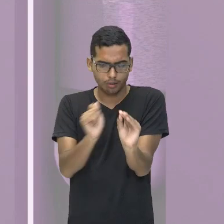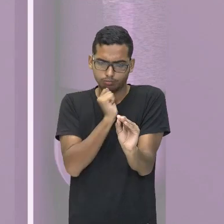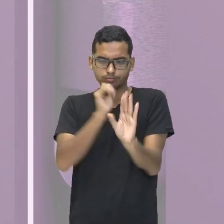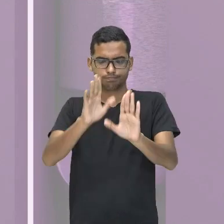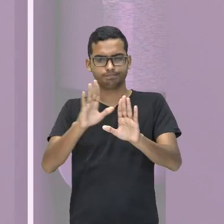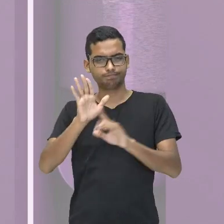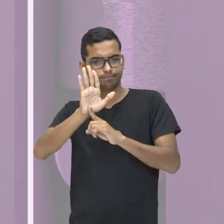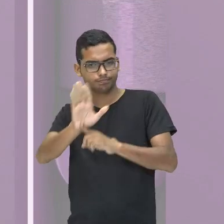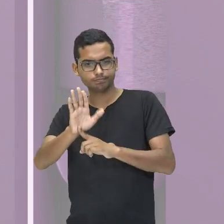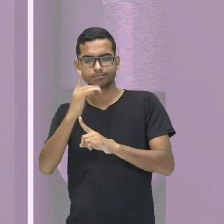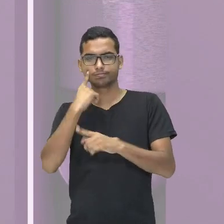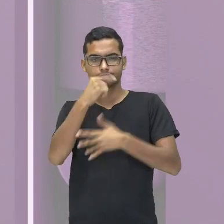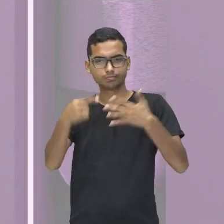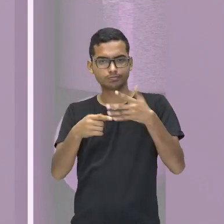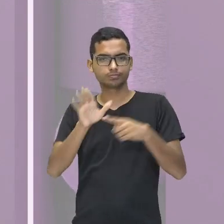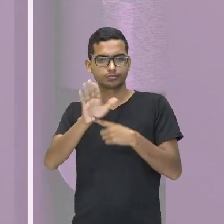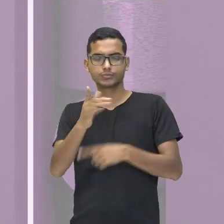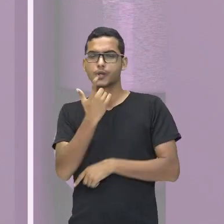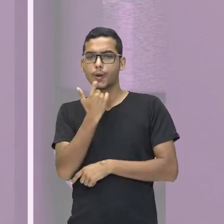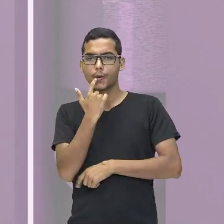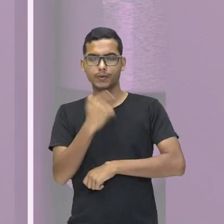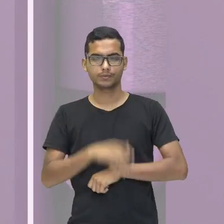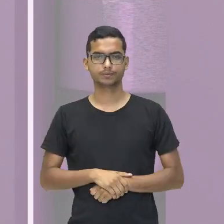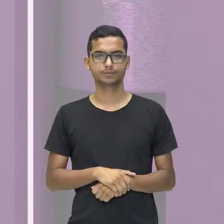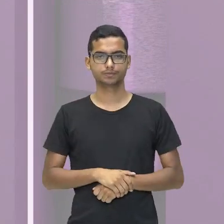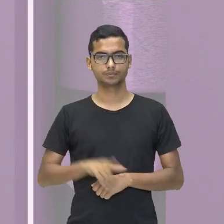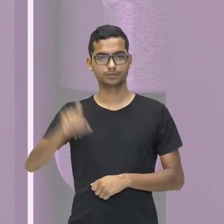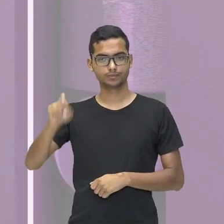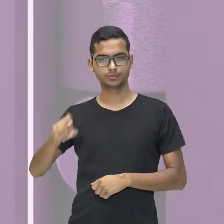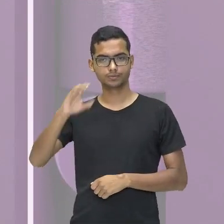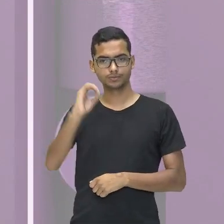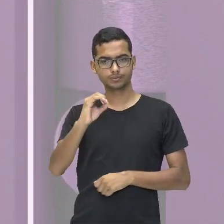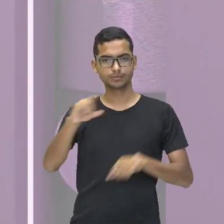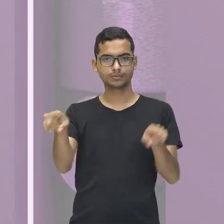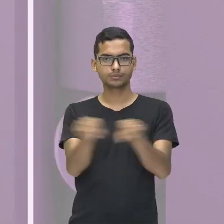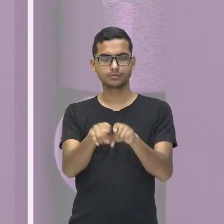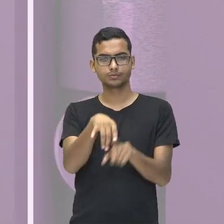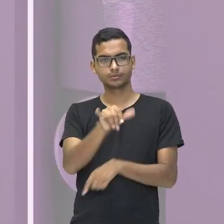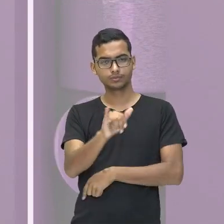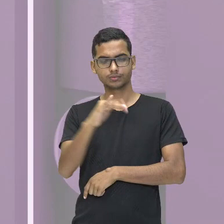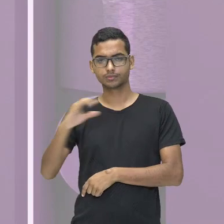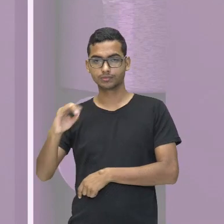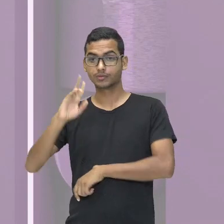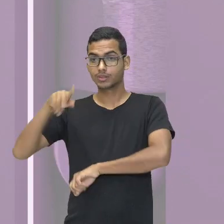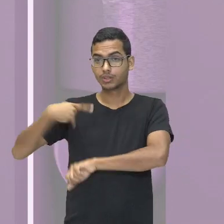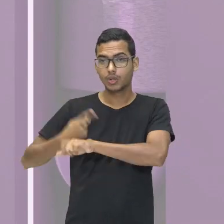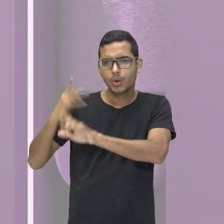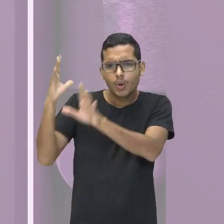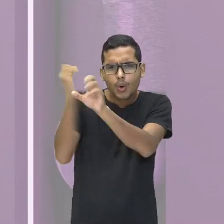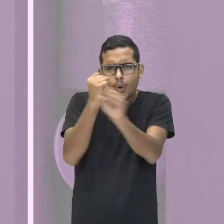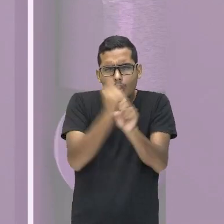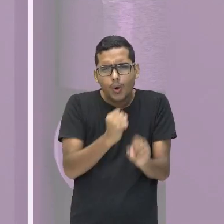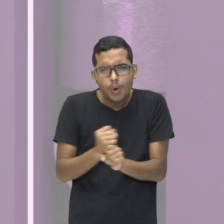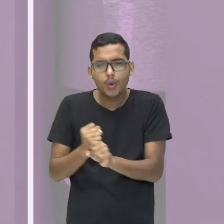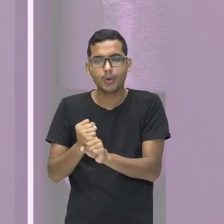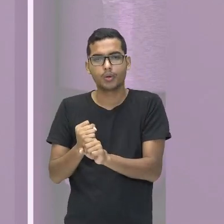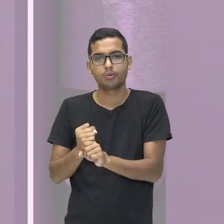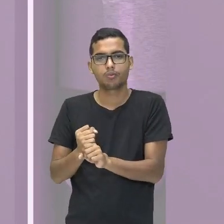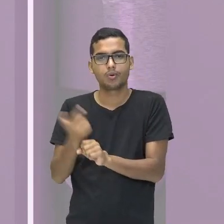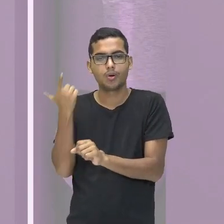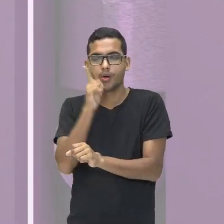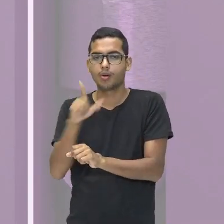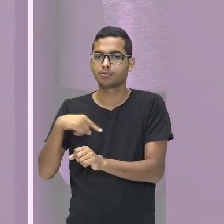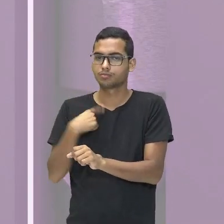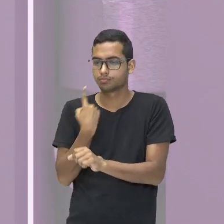naqueles pontos que eu deixei lá em vermelho, né? O x0 e y0, tá bom? E depois faz todo esse cálculo aí para nós encontrarmos